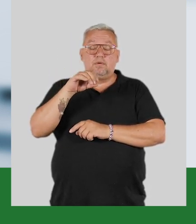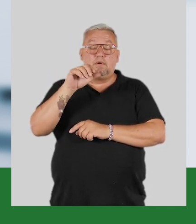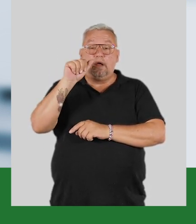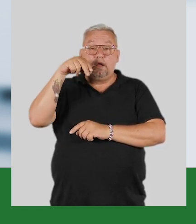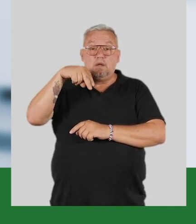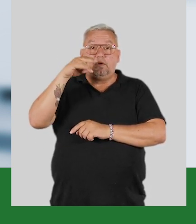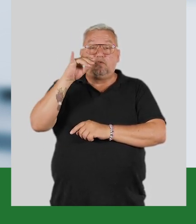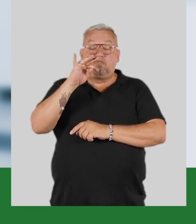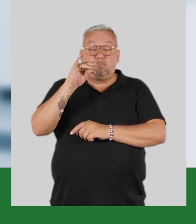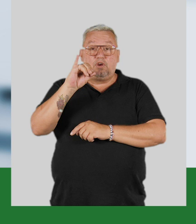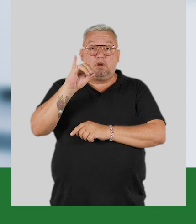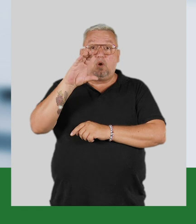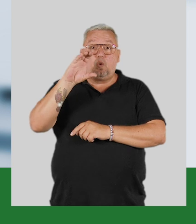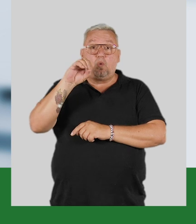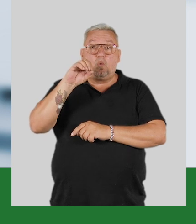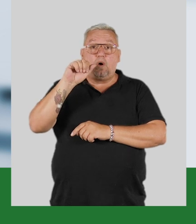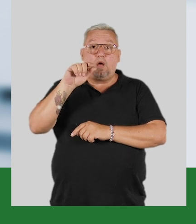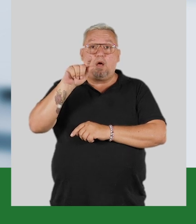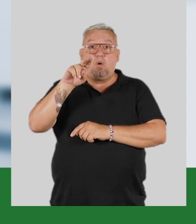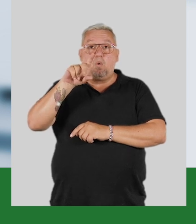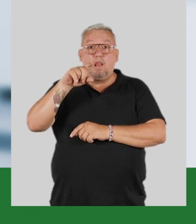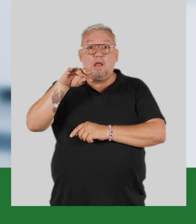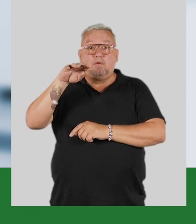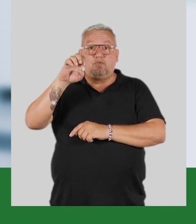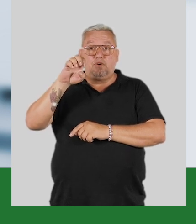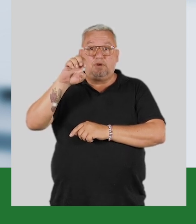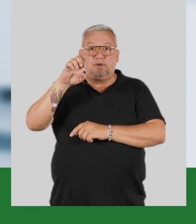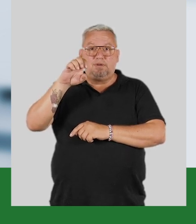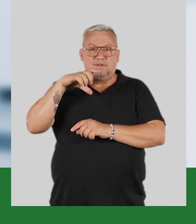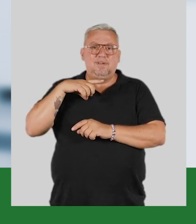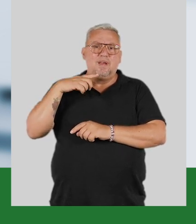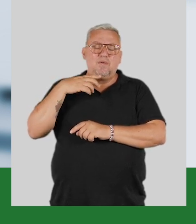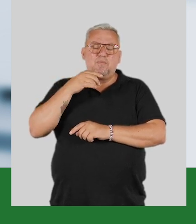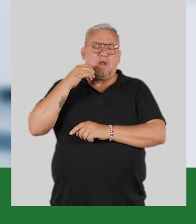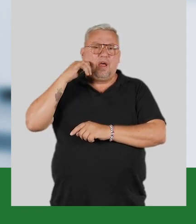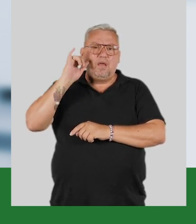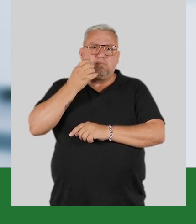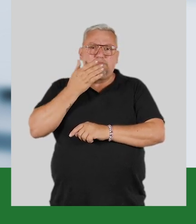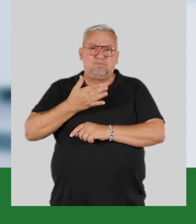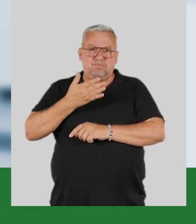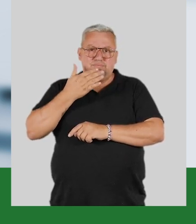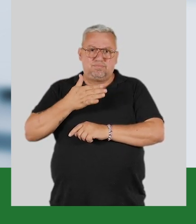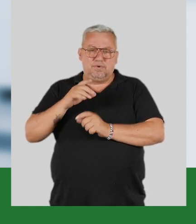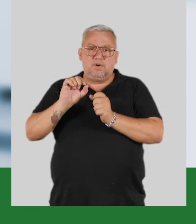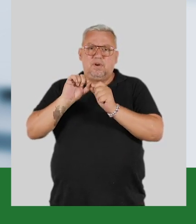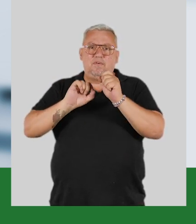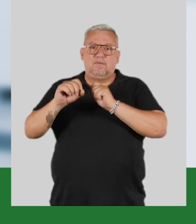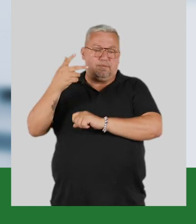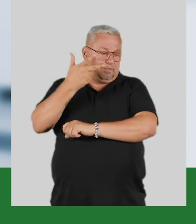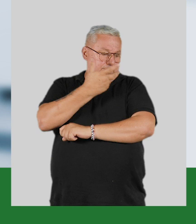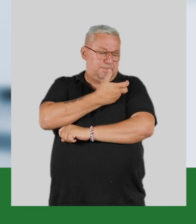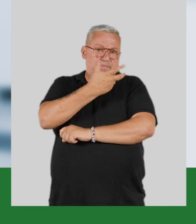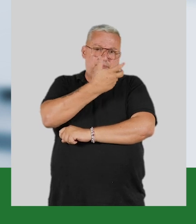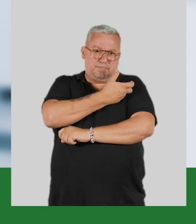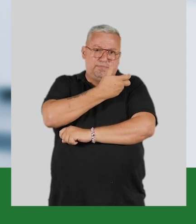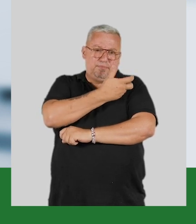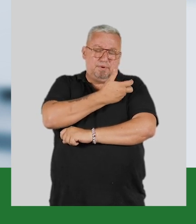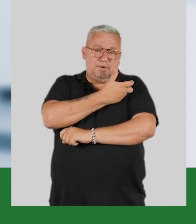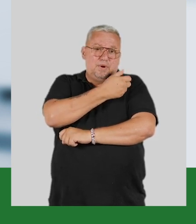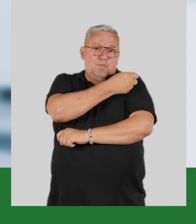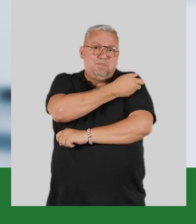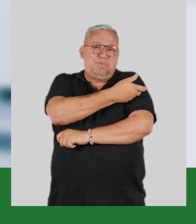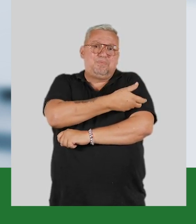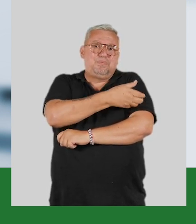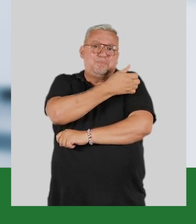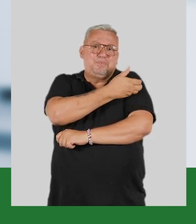têm um risco maior de sangramento, porém já foram feitos estudos com injeção de vacina intramuscular que